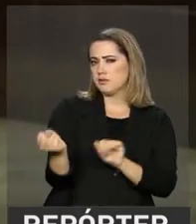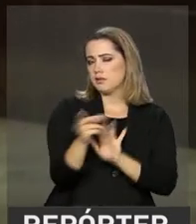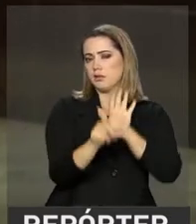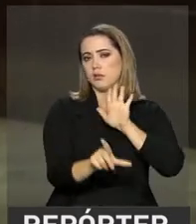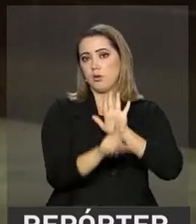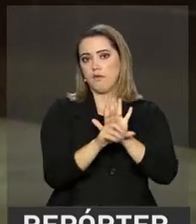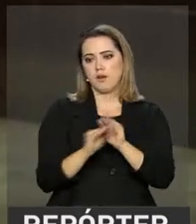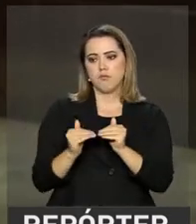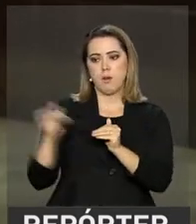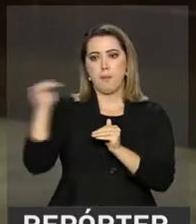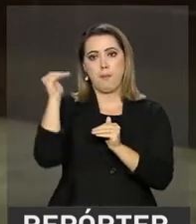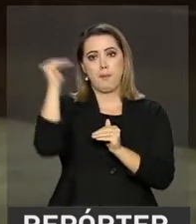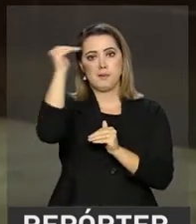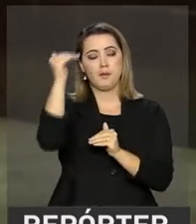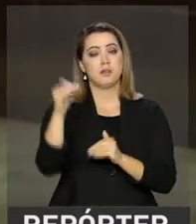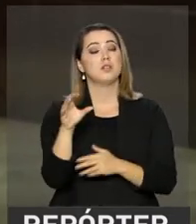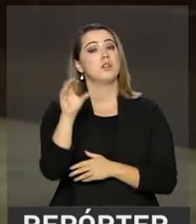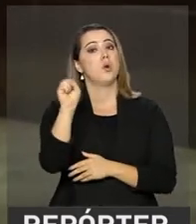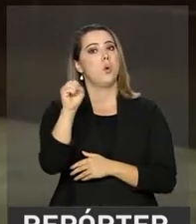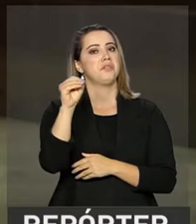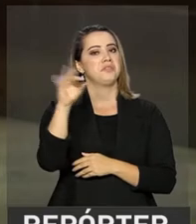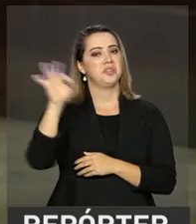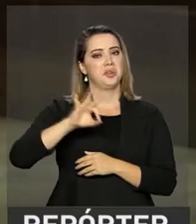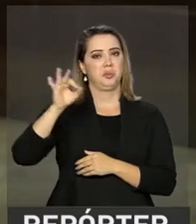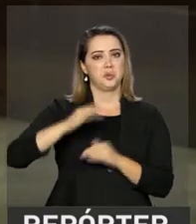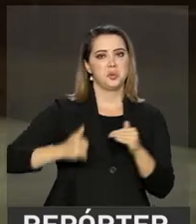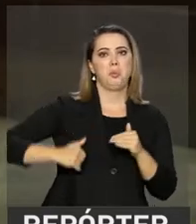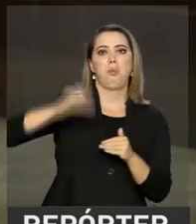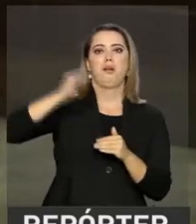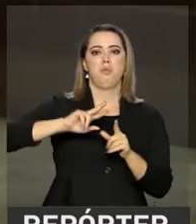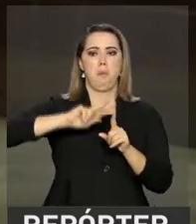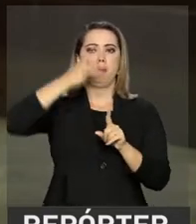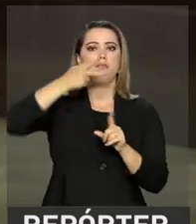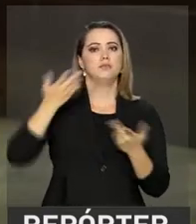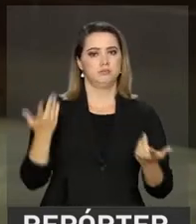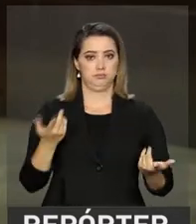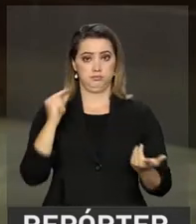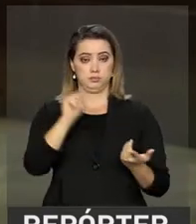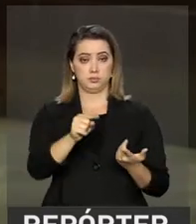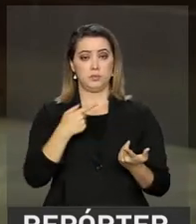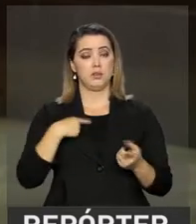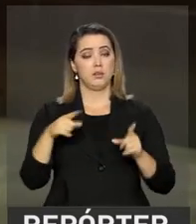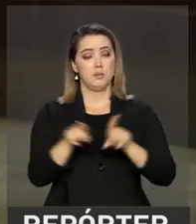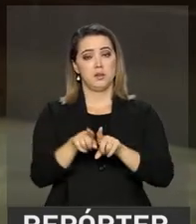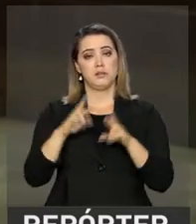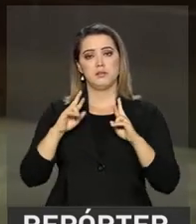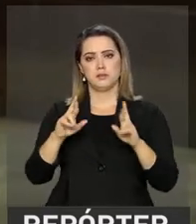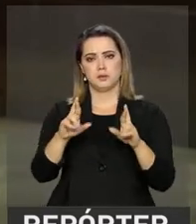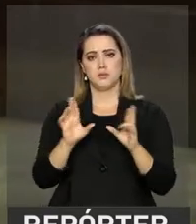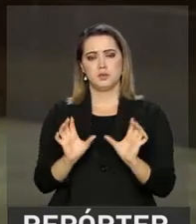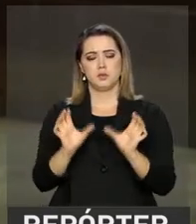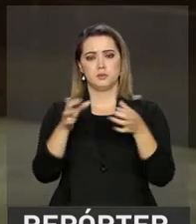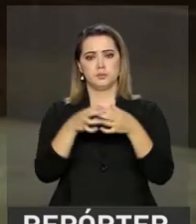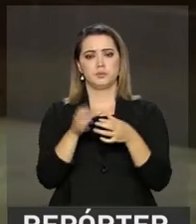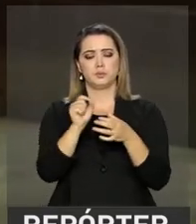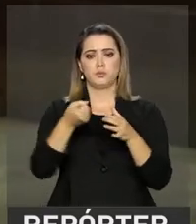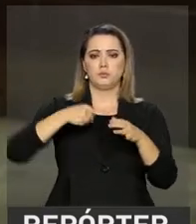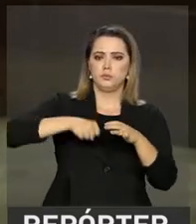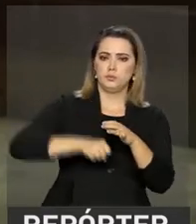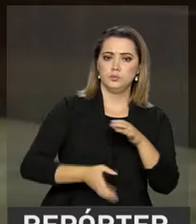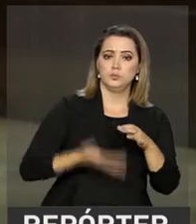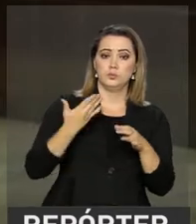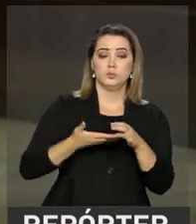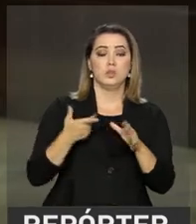cresça em cerca de 80% o governo também espera que a participação do setor de mineração no produto interno bruto